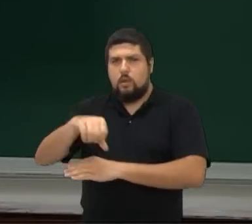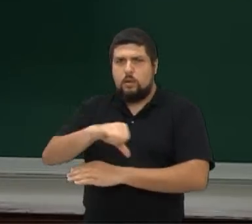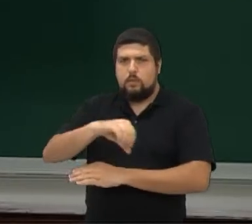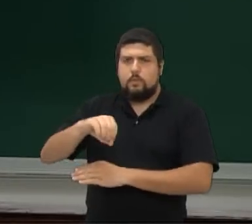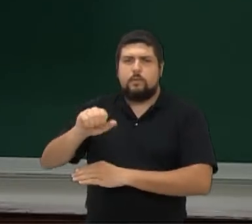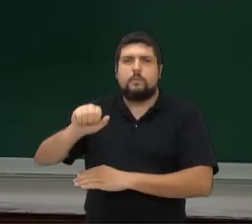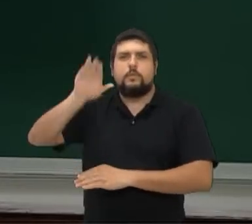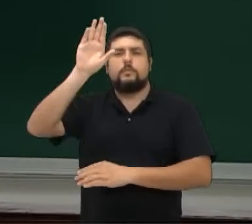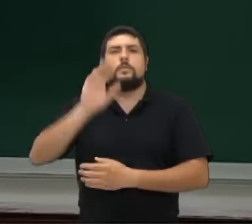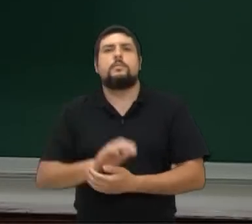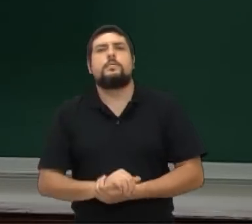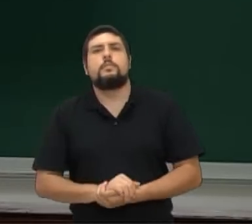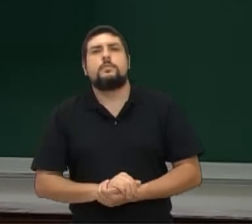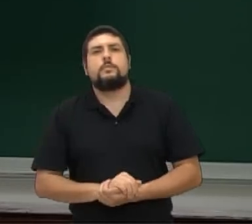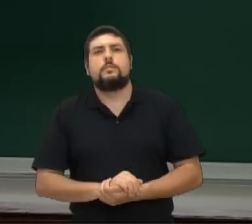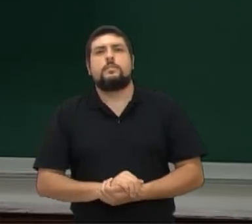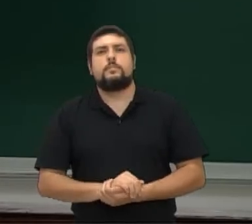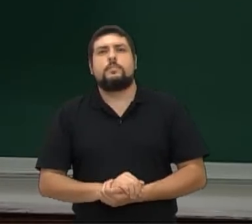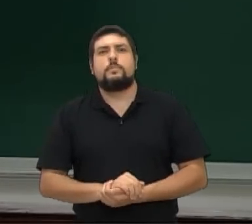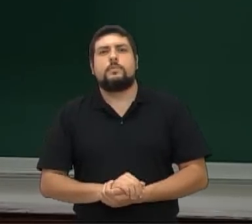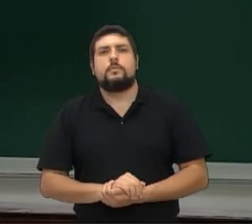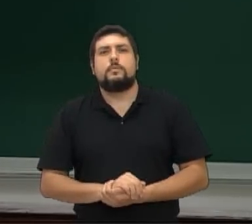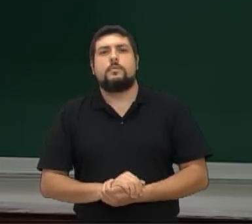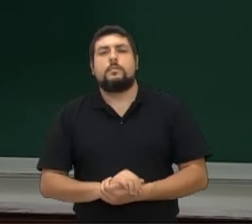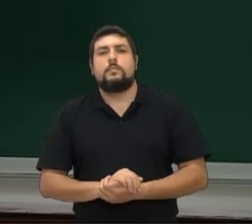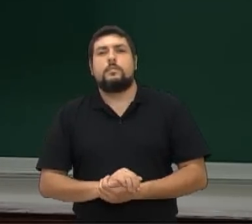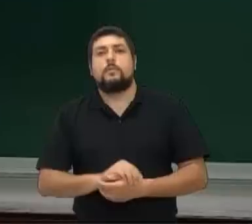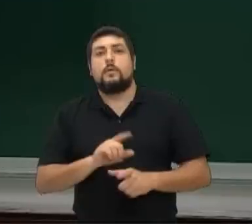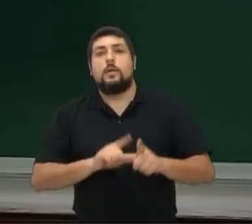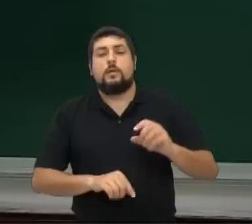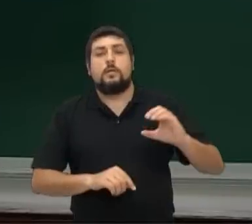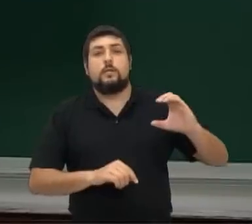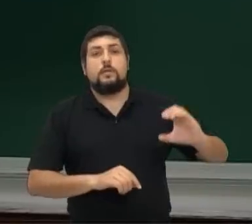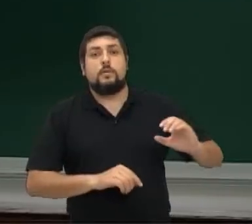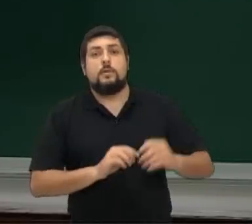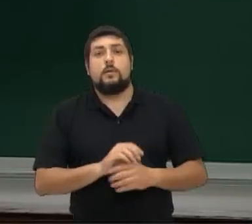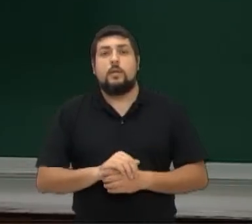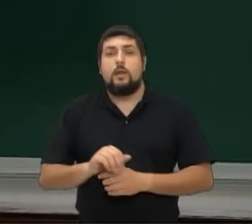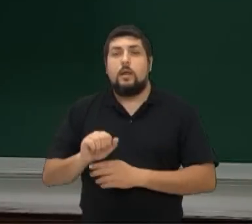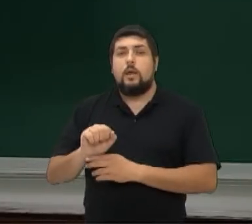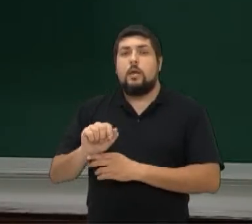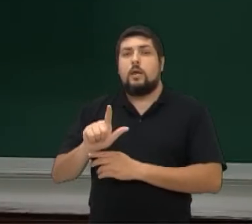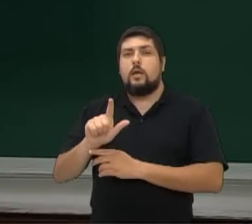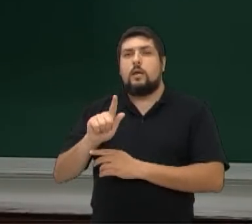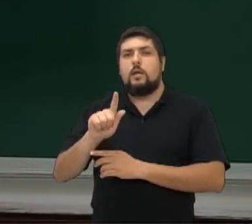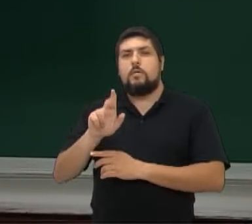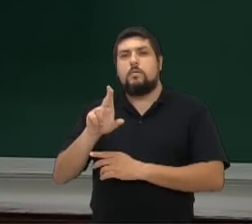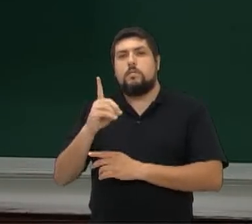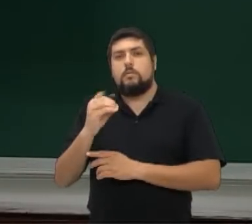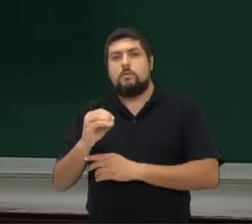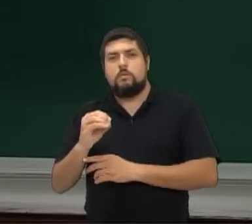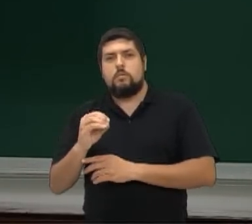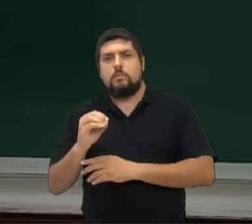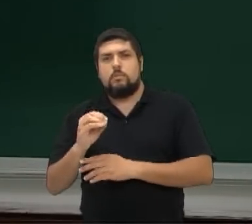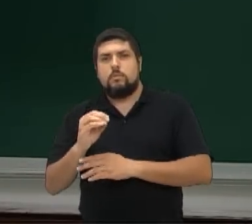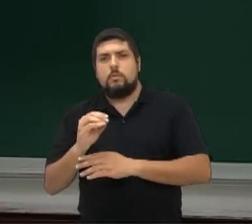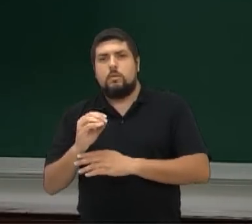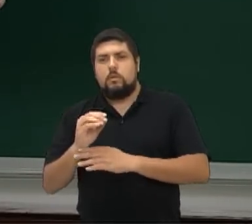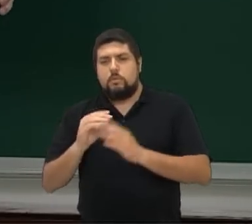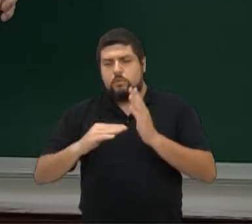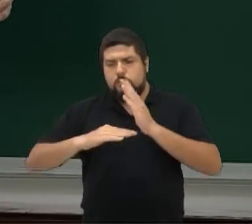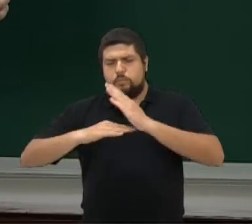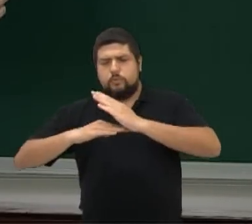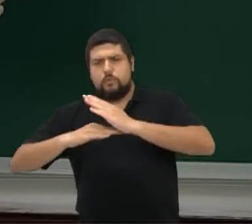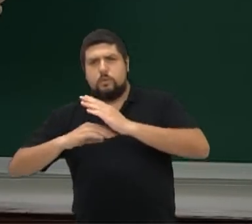ele é maior que o ângulo reto. E quem é maior? Um ângulo agudo, que é menor que 90, ou um